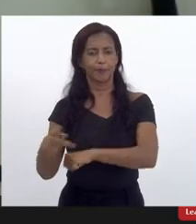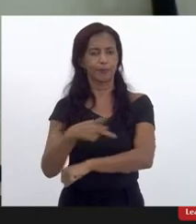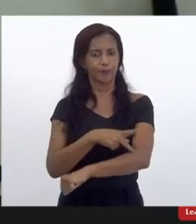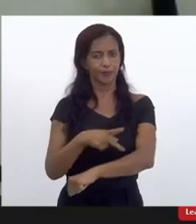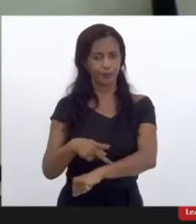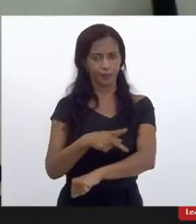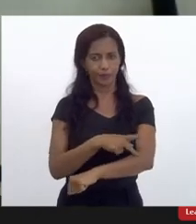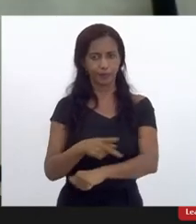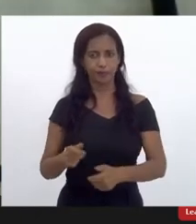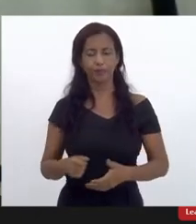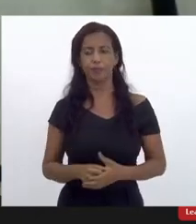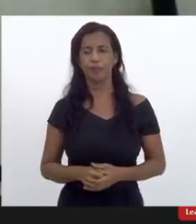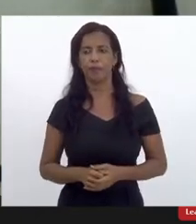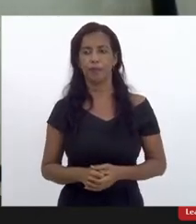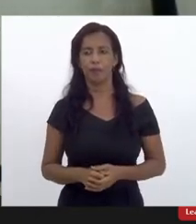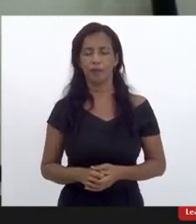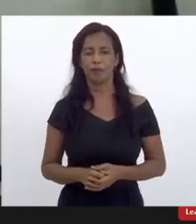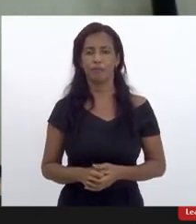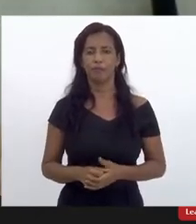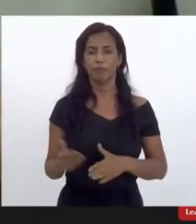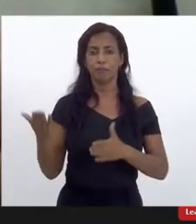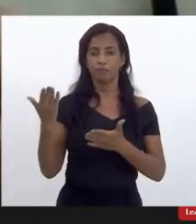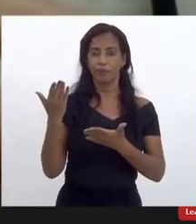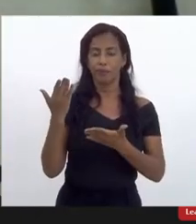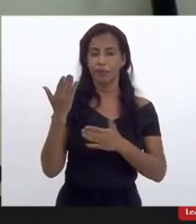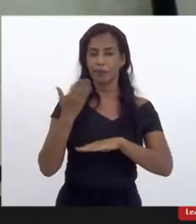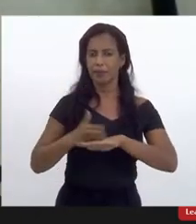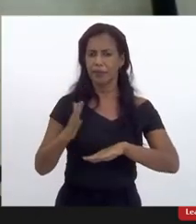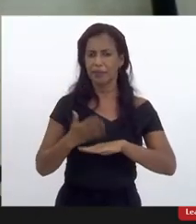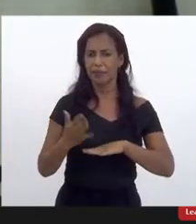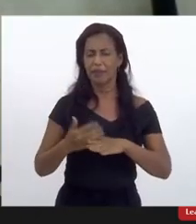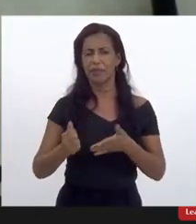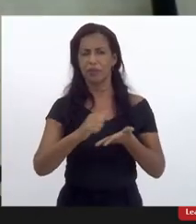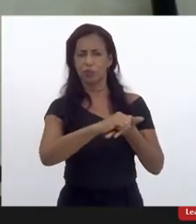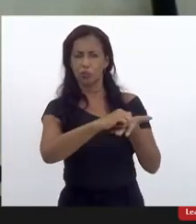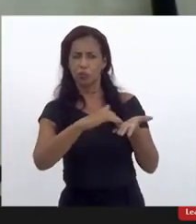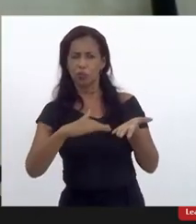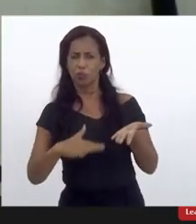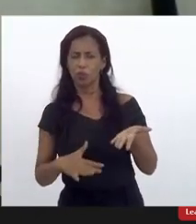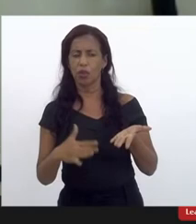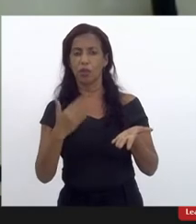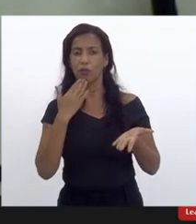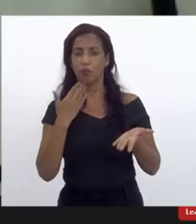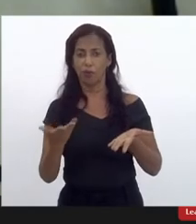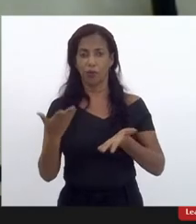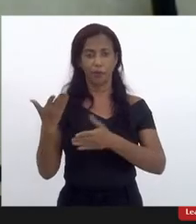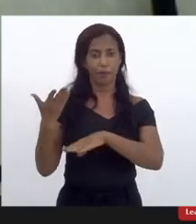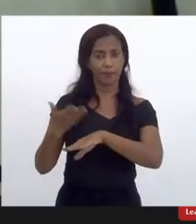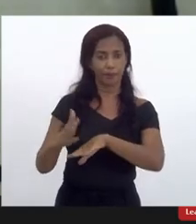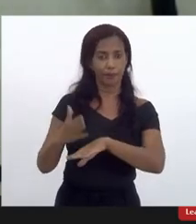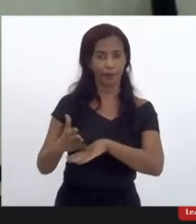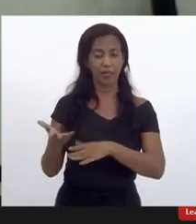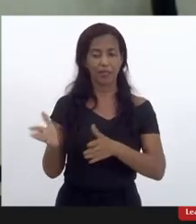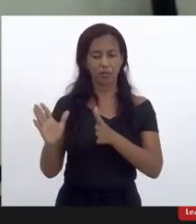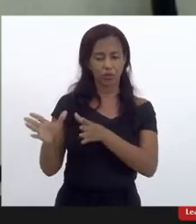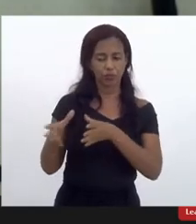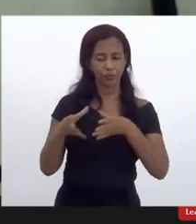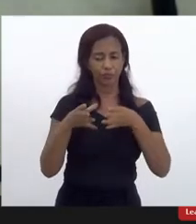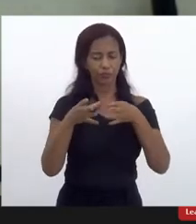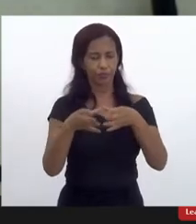pedagógico, a tarefa, os exercícios que foram passados. Tinha uma